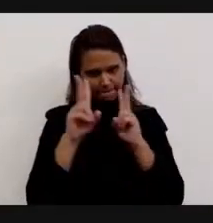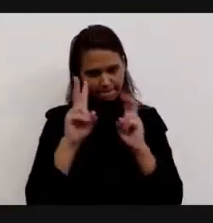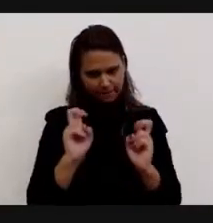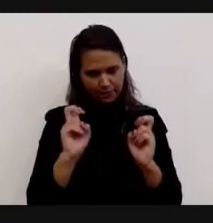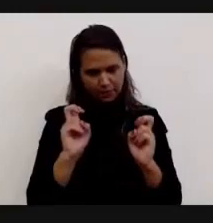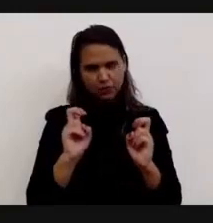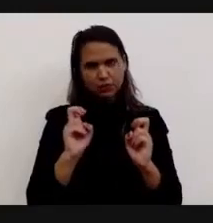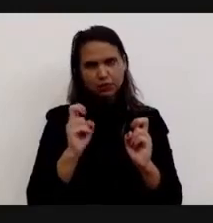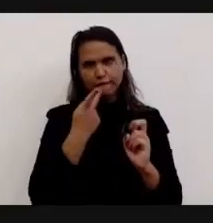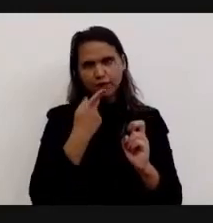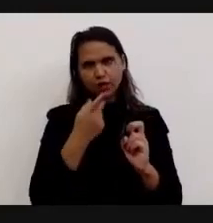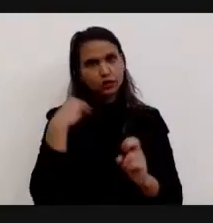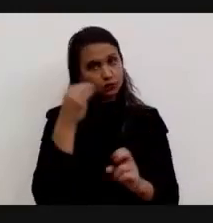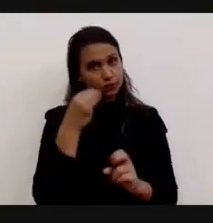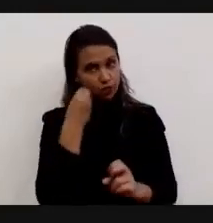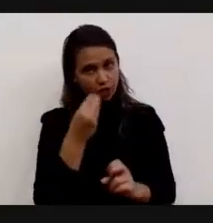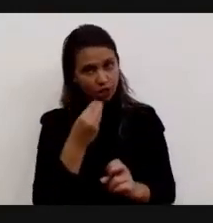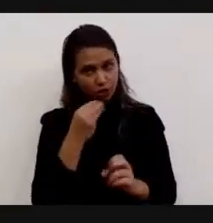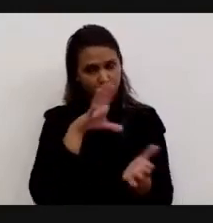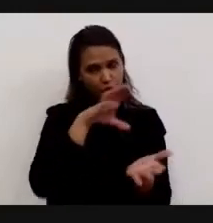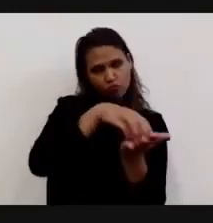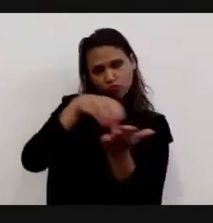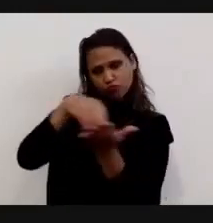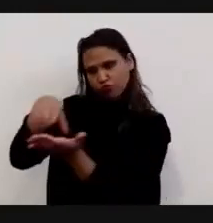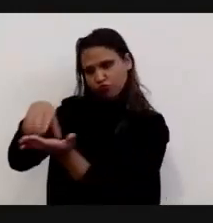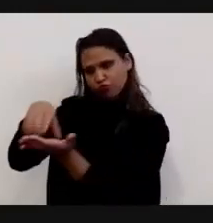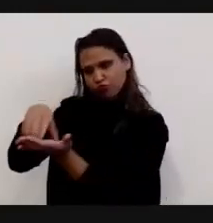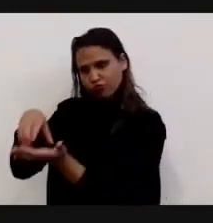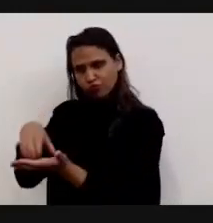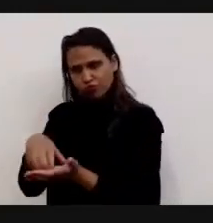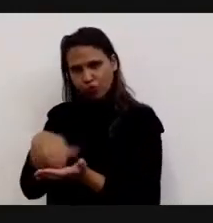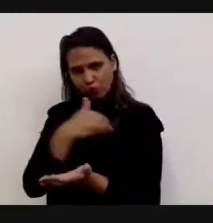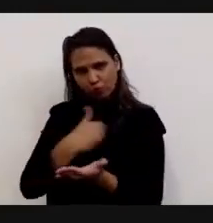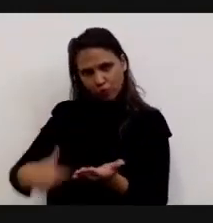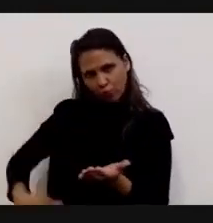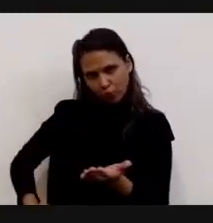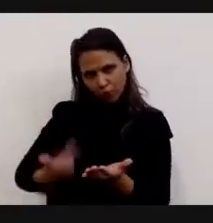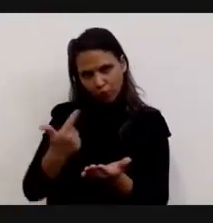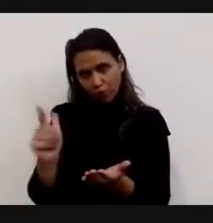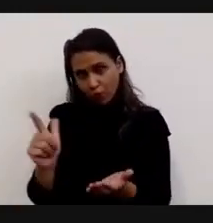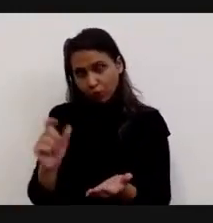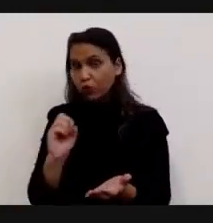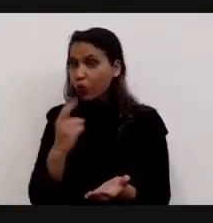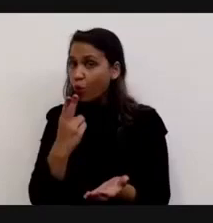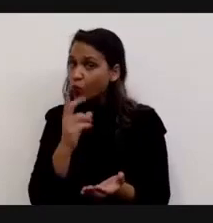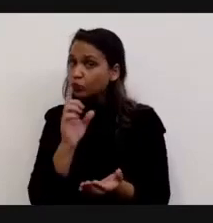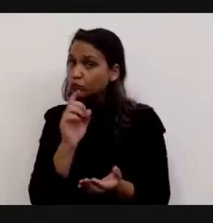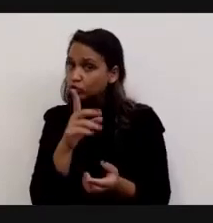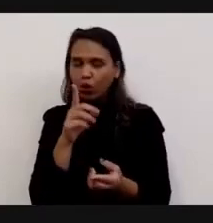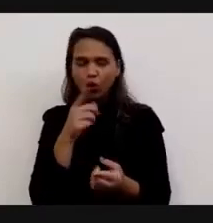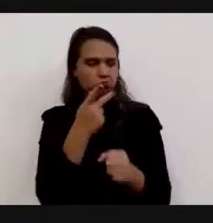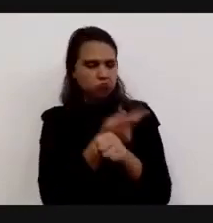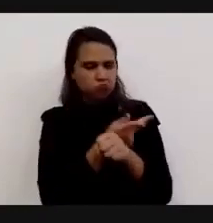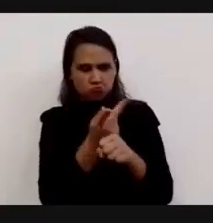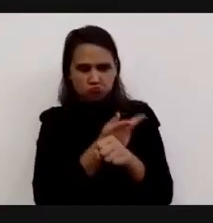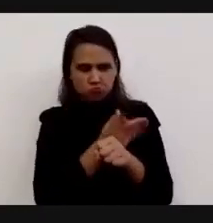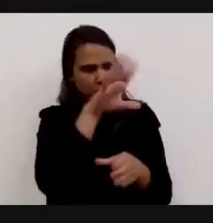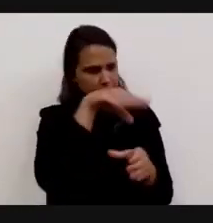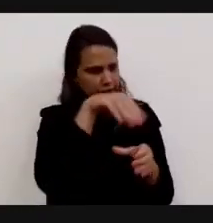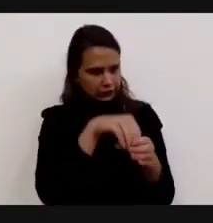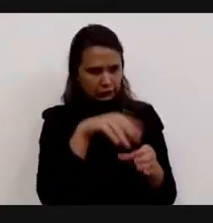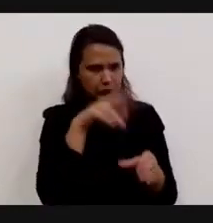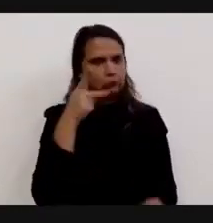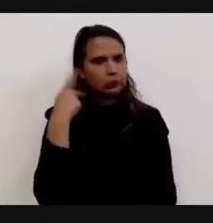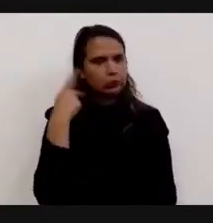Tem experiência de ser alocado em outros espaços públicos ou a busca é uma ambientação dentro